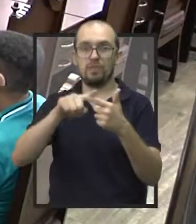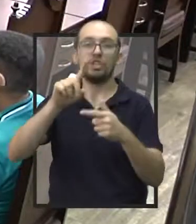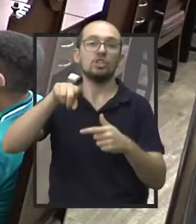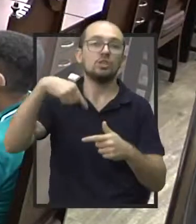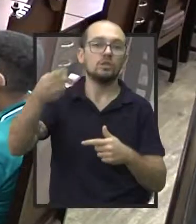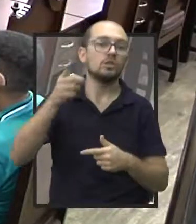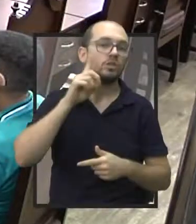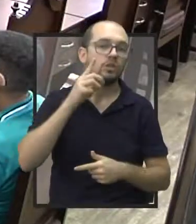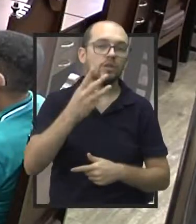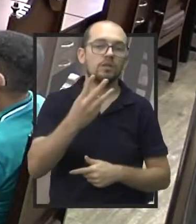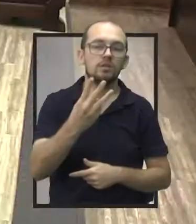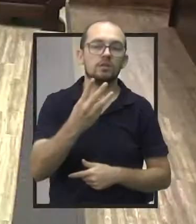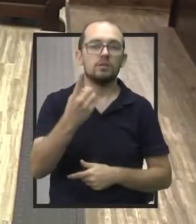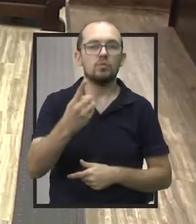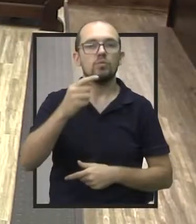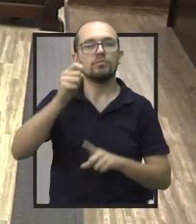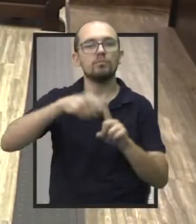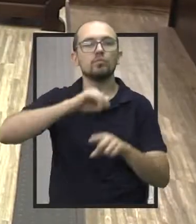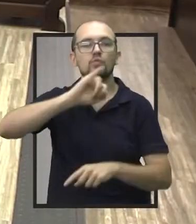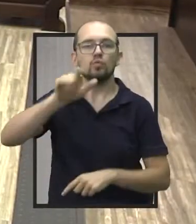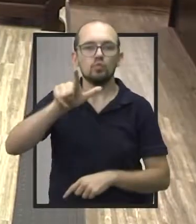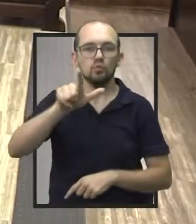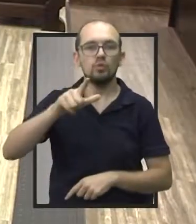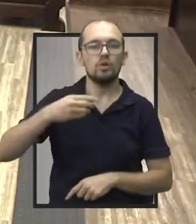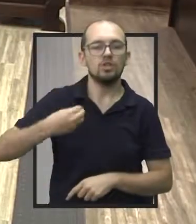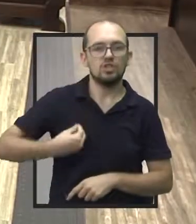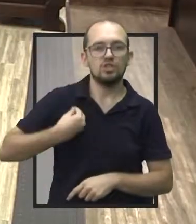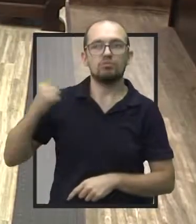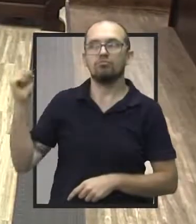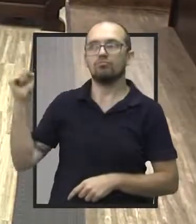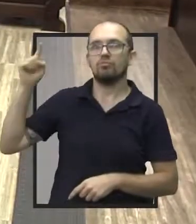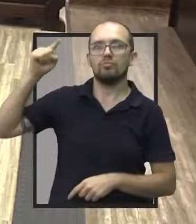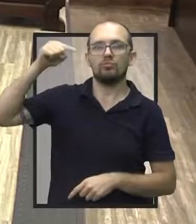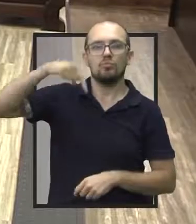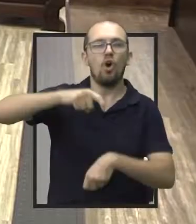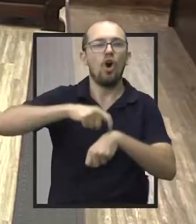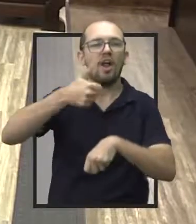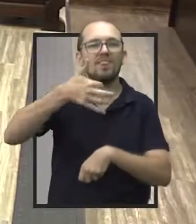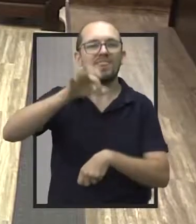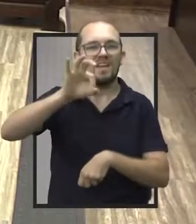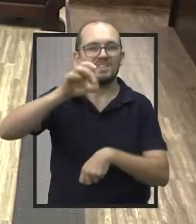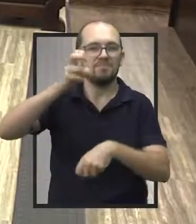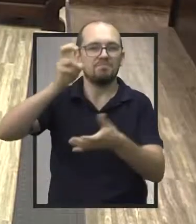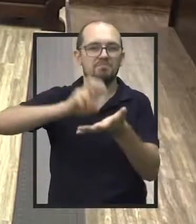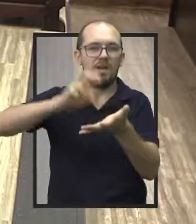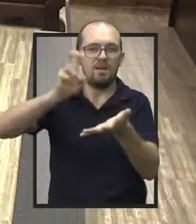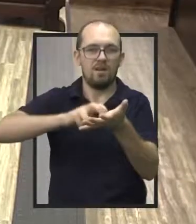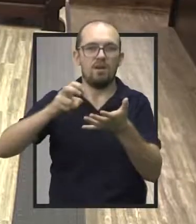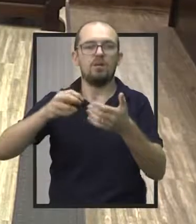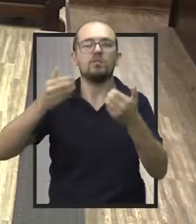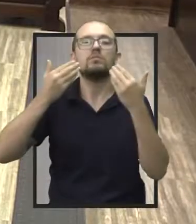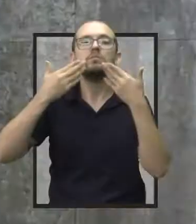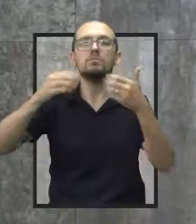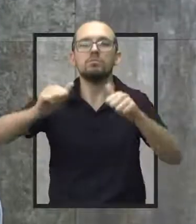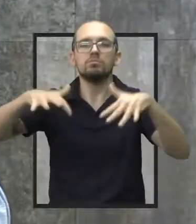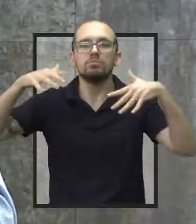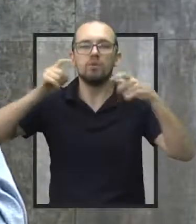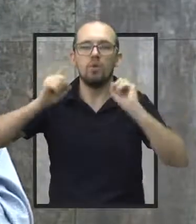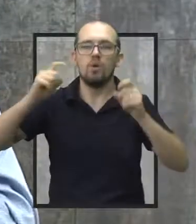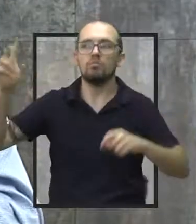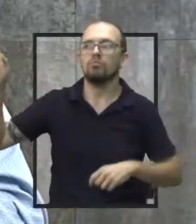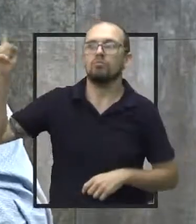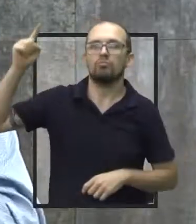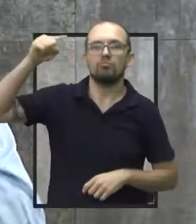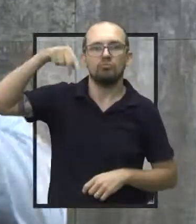julho é às 10 horas da manhã e no plenário da câmara municipal uma audiência pública com o surdocego andré